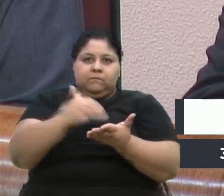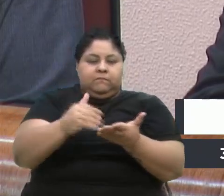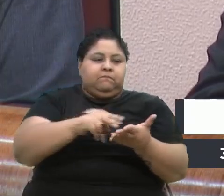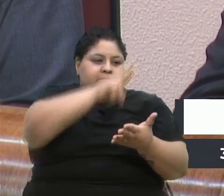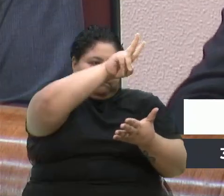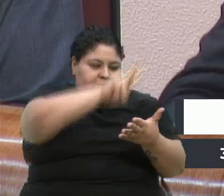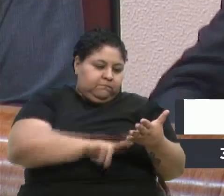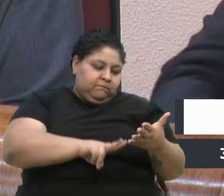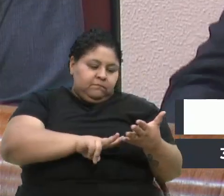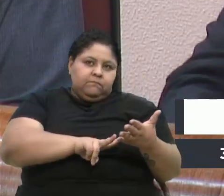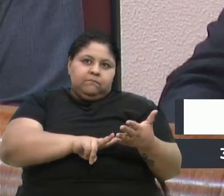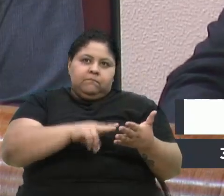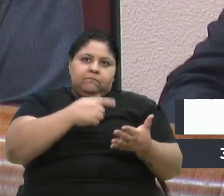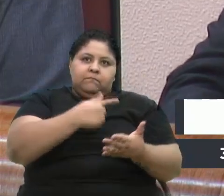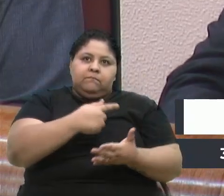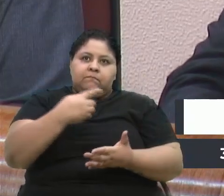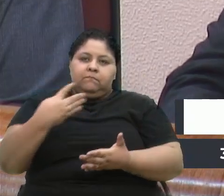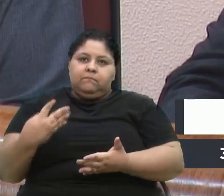número